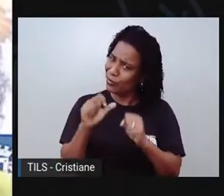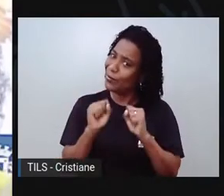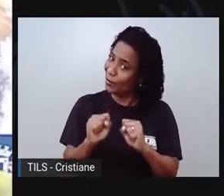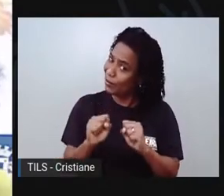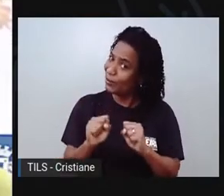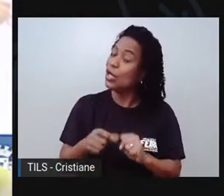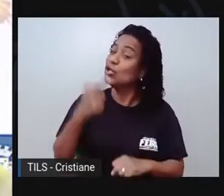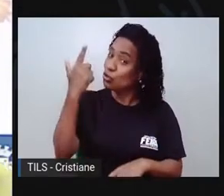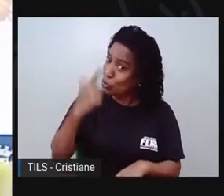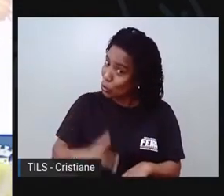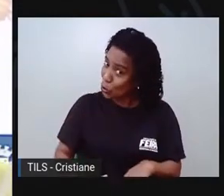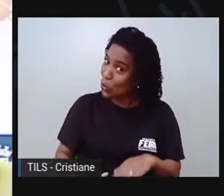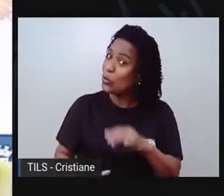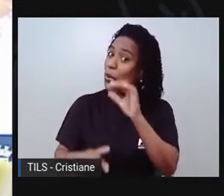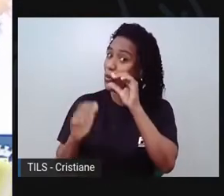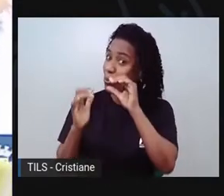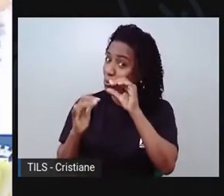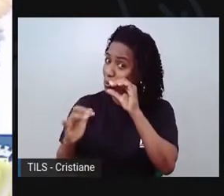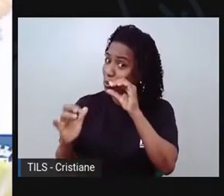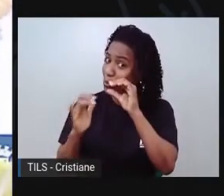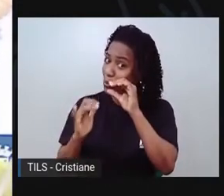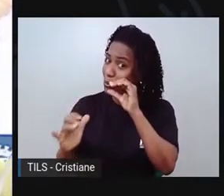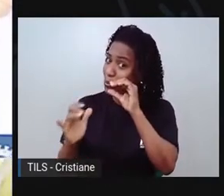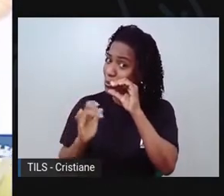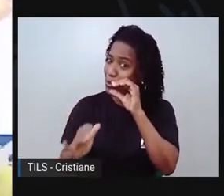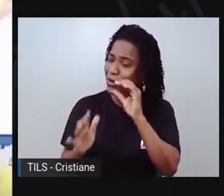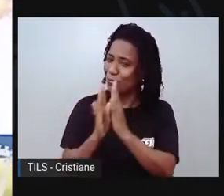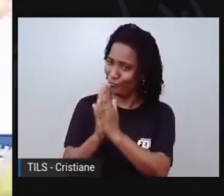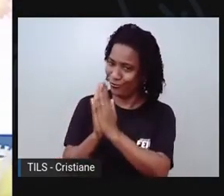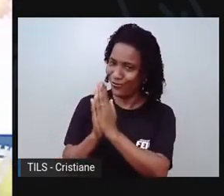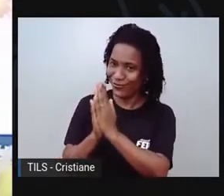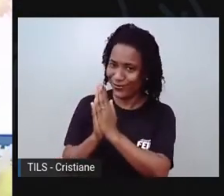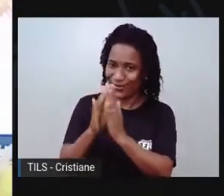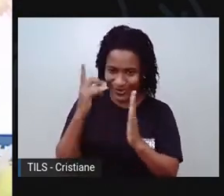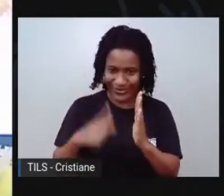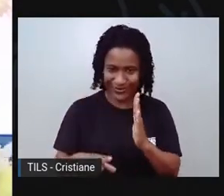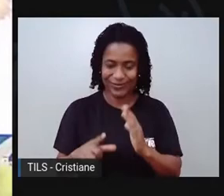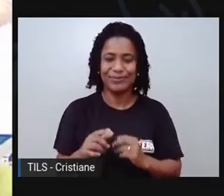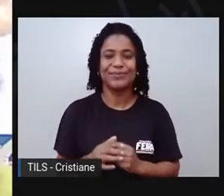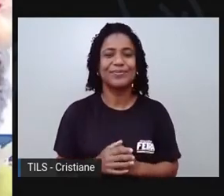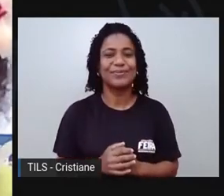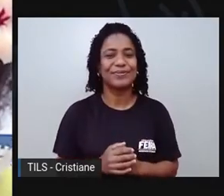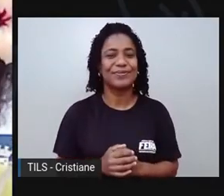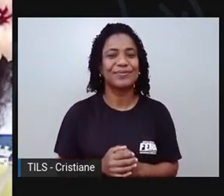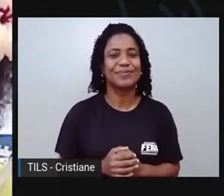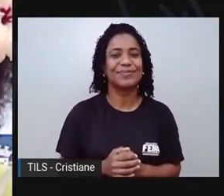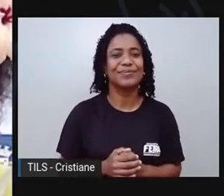chance, Só vamos mais uma lá. chance, por favorzinho.